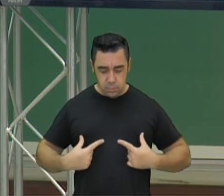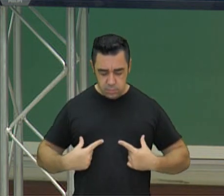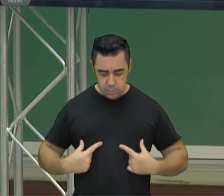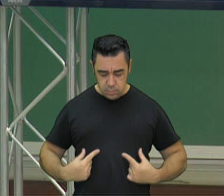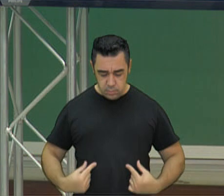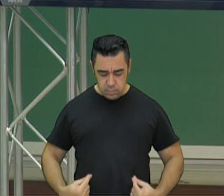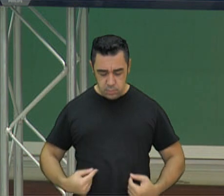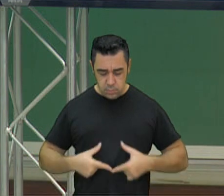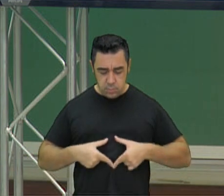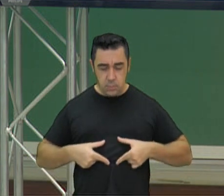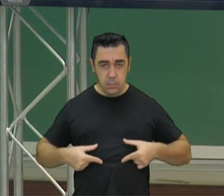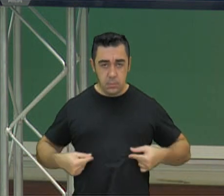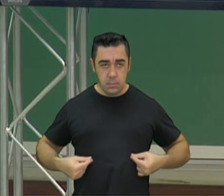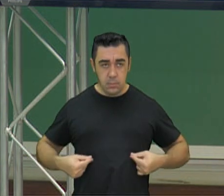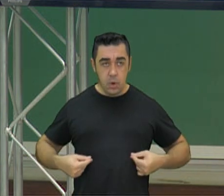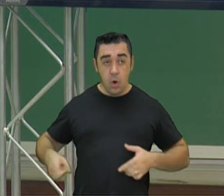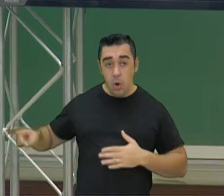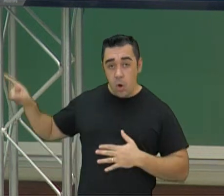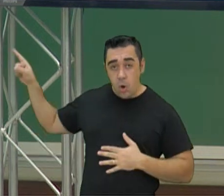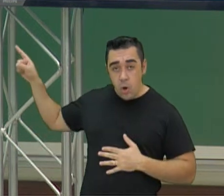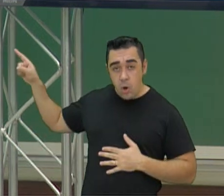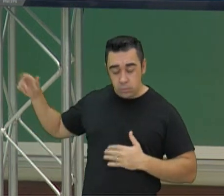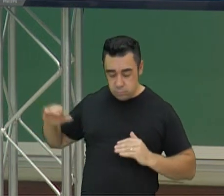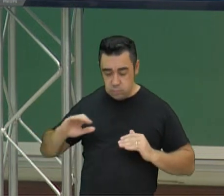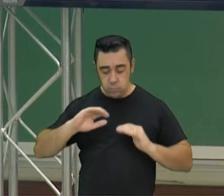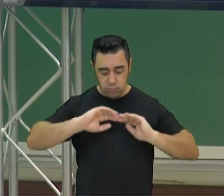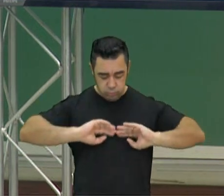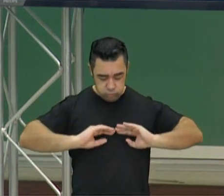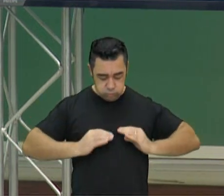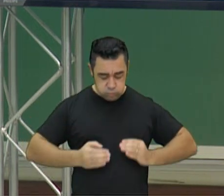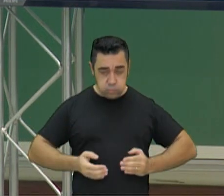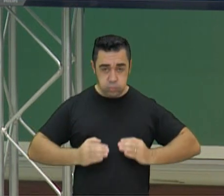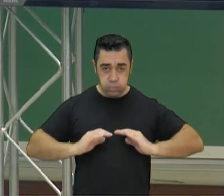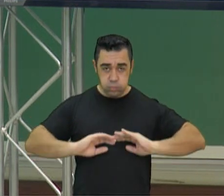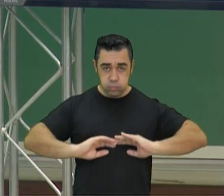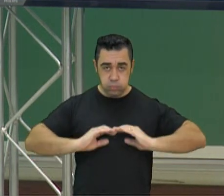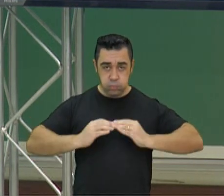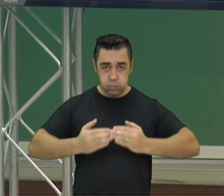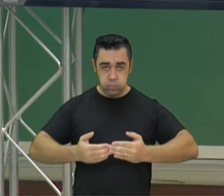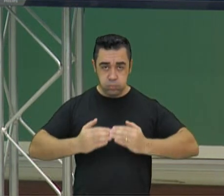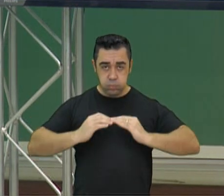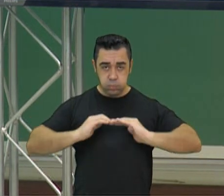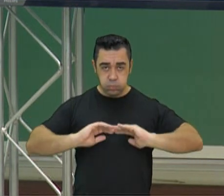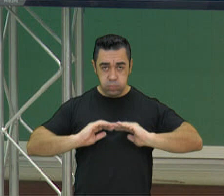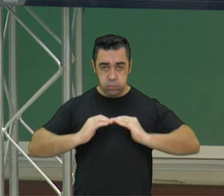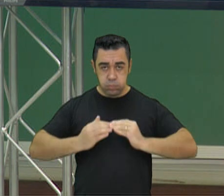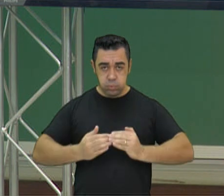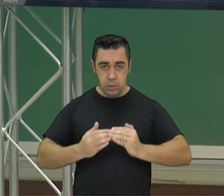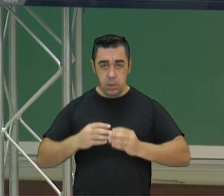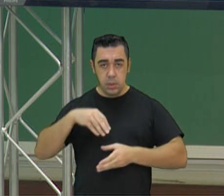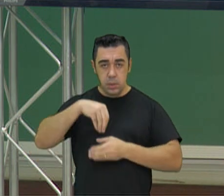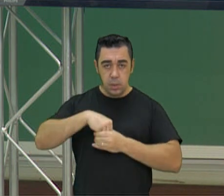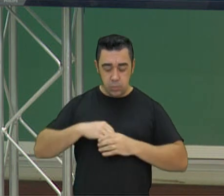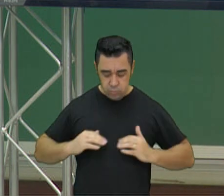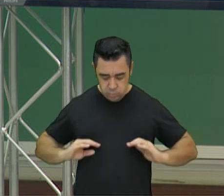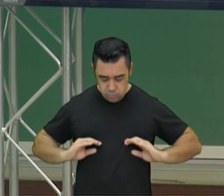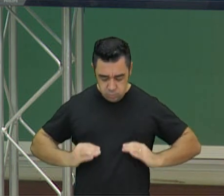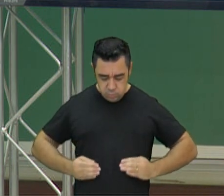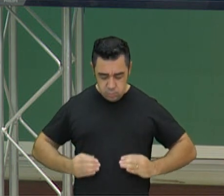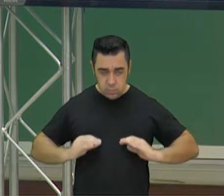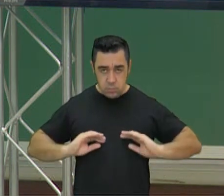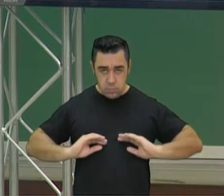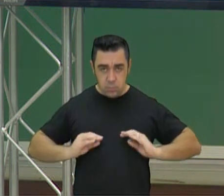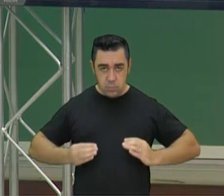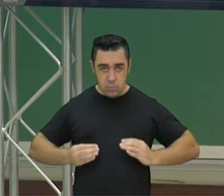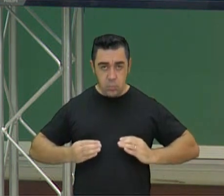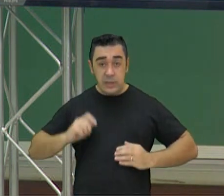processo respiratório. Então, esse aqui é o formato dele, ele tem um formato cupular, de cúpula, como vocês já viram lá na disciplina de ciências. Então,